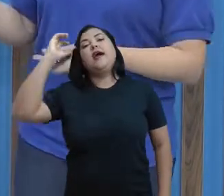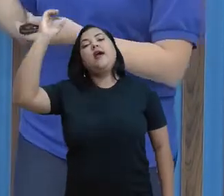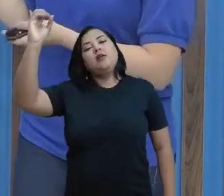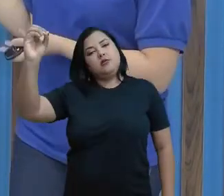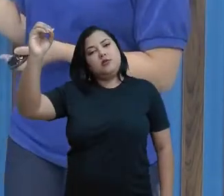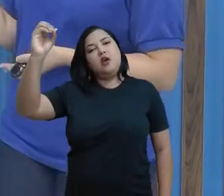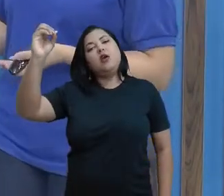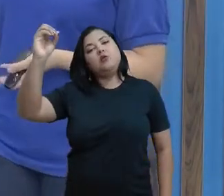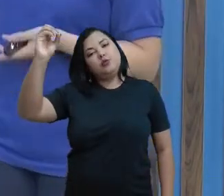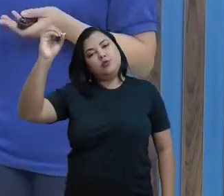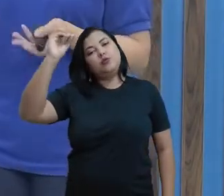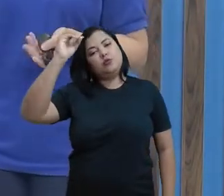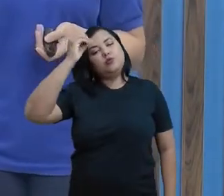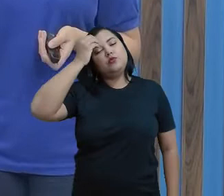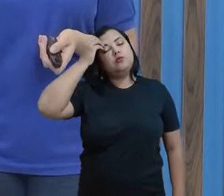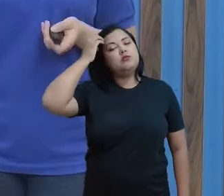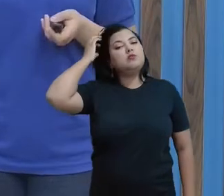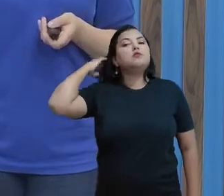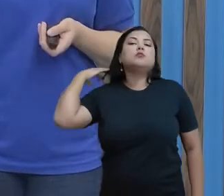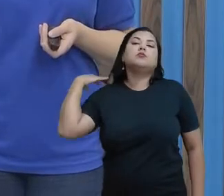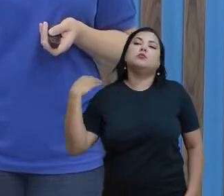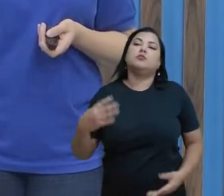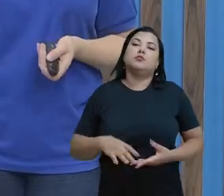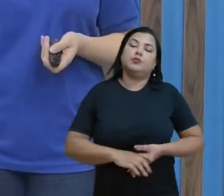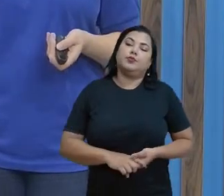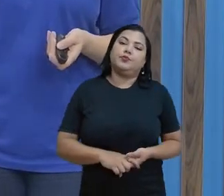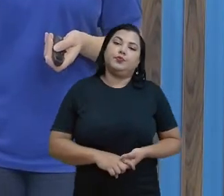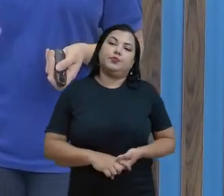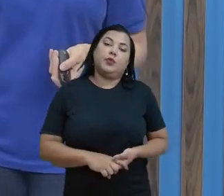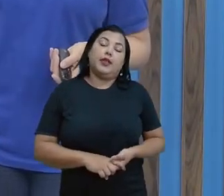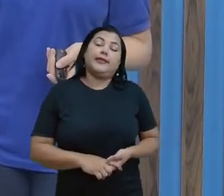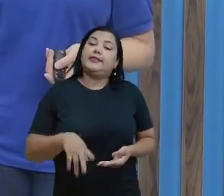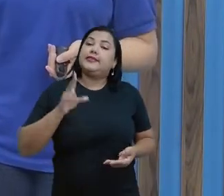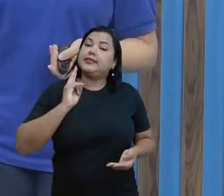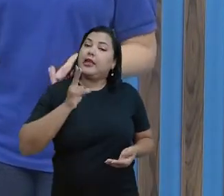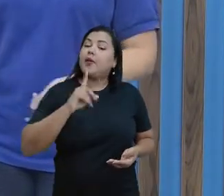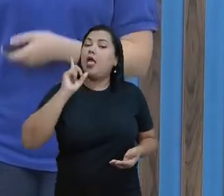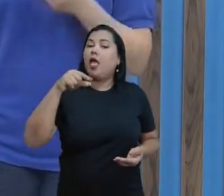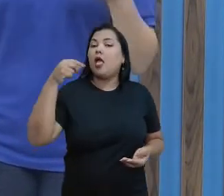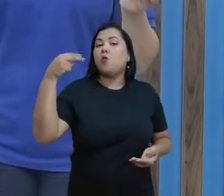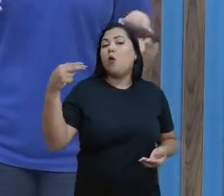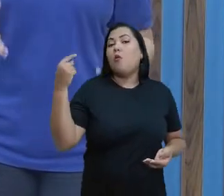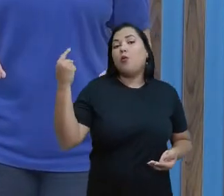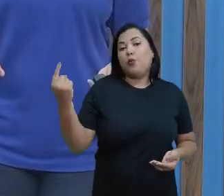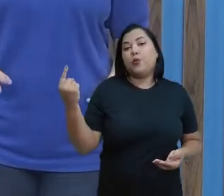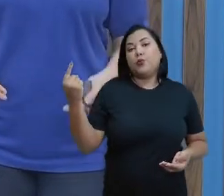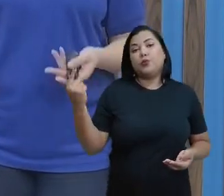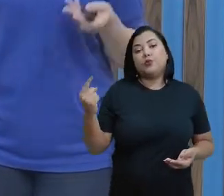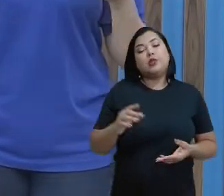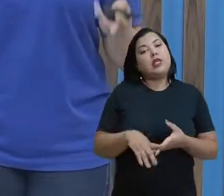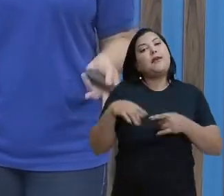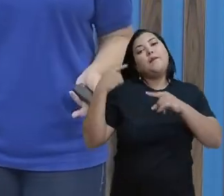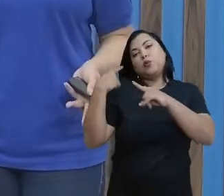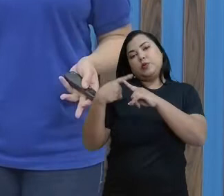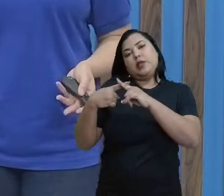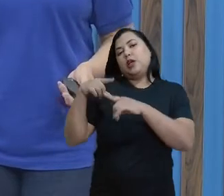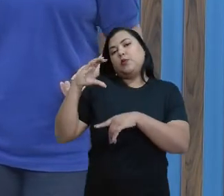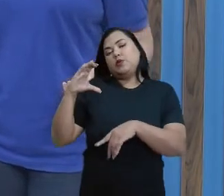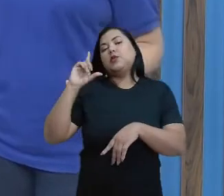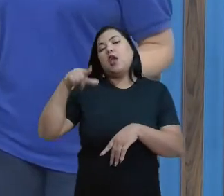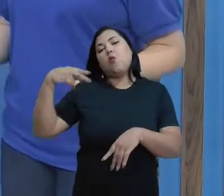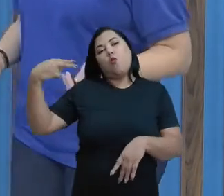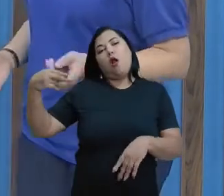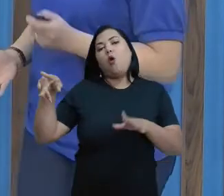sozinho, ou nesse caso aí, multiplicando o x elevado a zero. Que, de novo, é igual a 1 e multiplicado pelo C vai dar o próprio C,